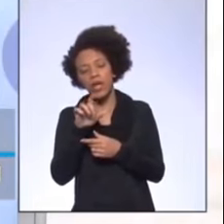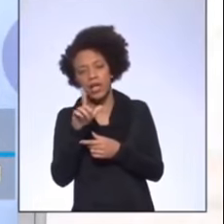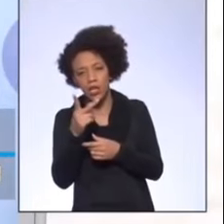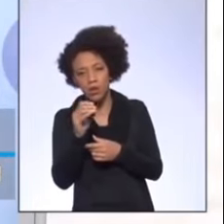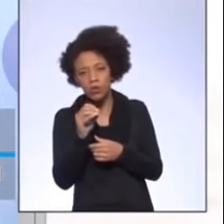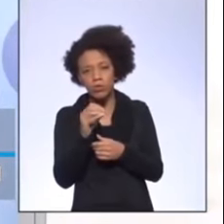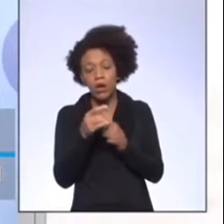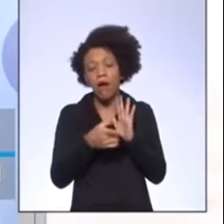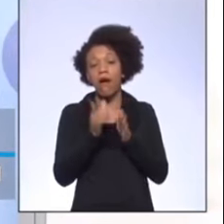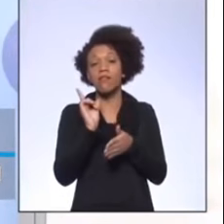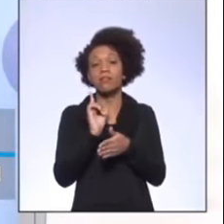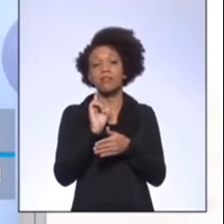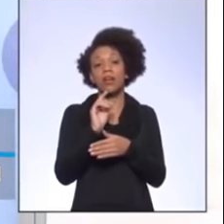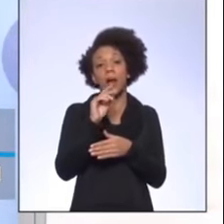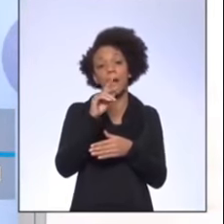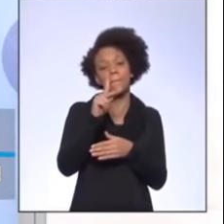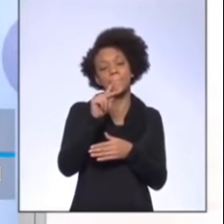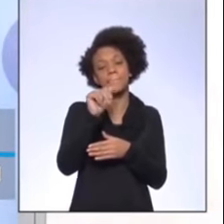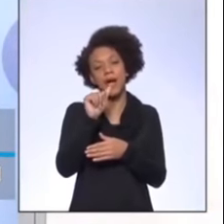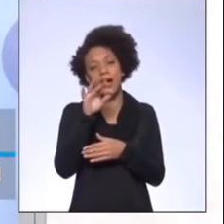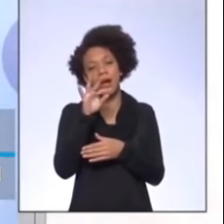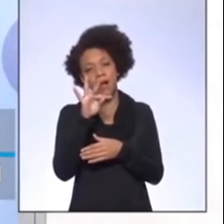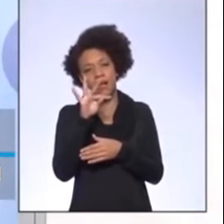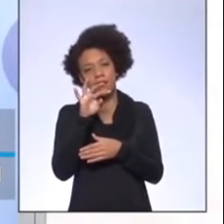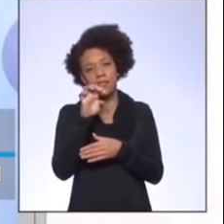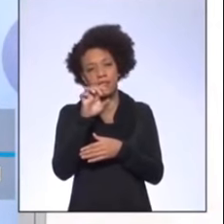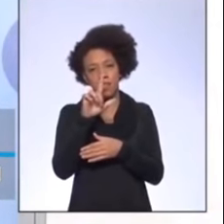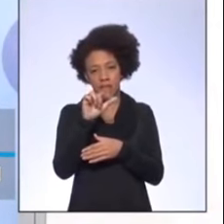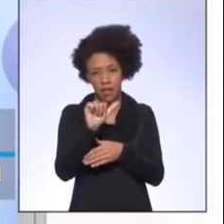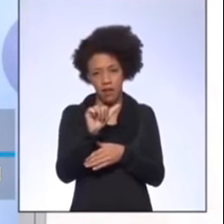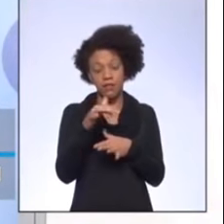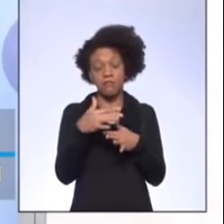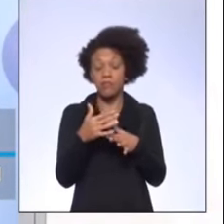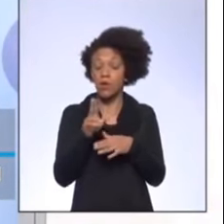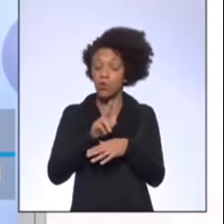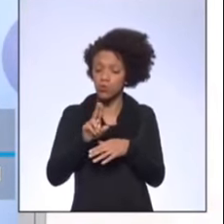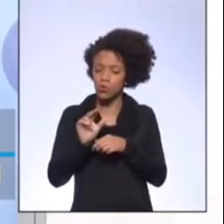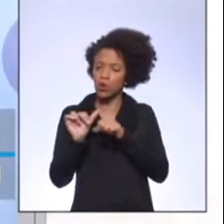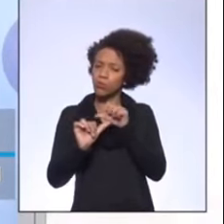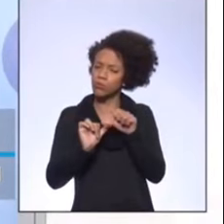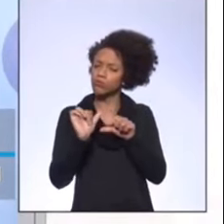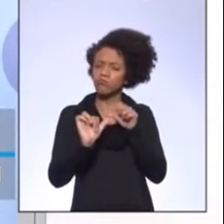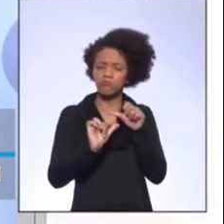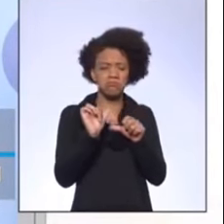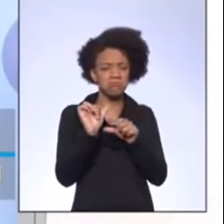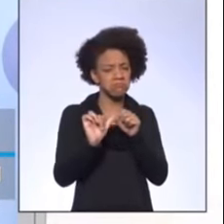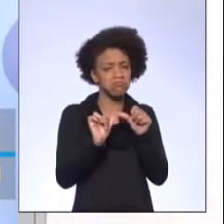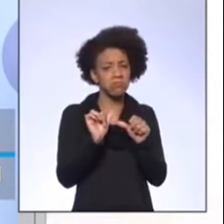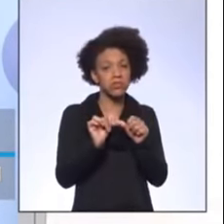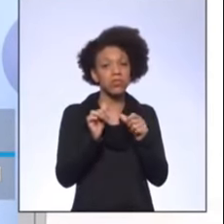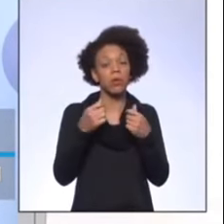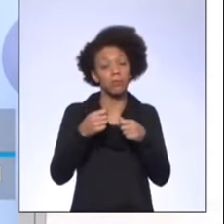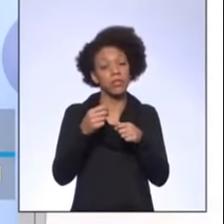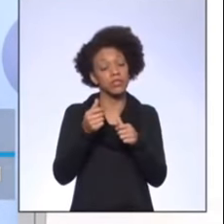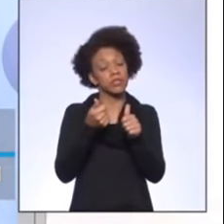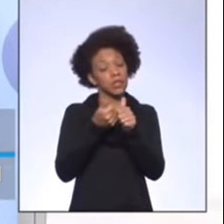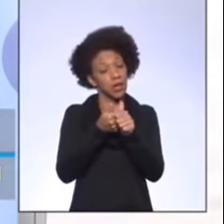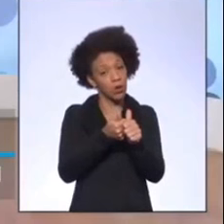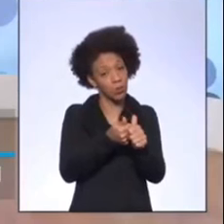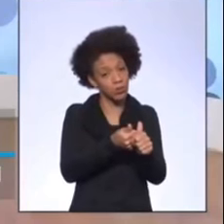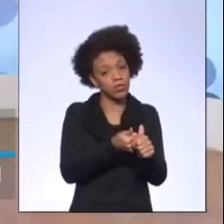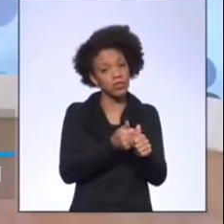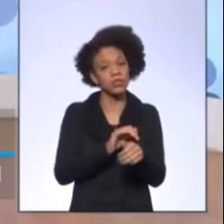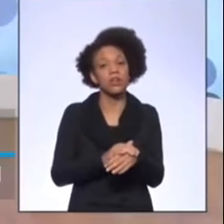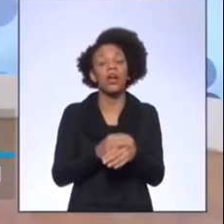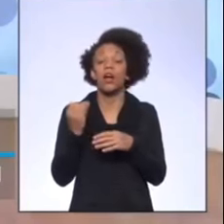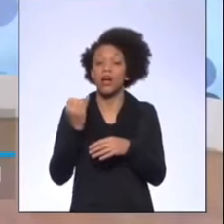as coisas vão mudando, vão evoluindo, tá bom? E a gente tem que acompanhar para a gente mostrar que a gente está atualizado, né? É Ainda mais importante agora. falar o